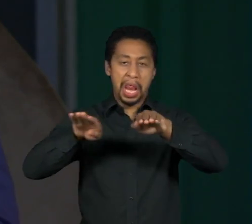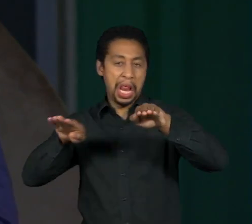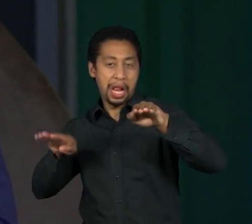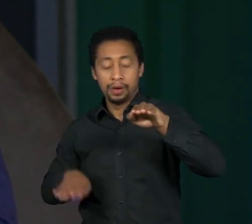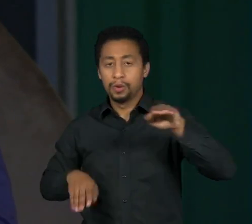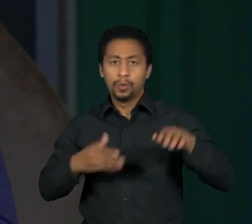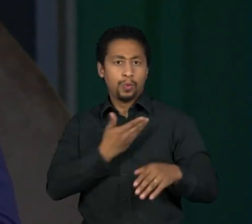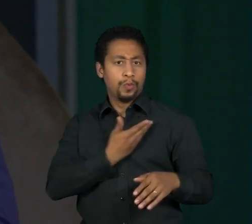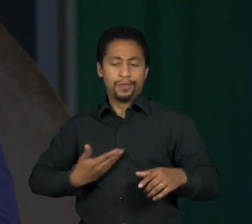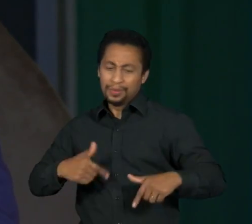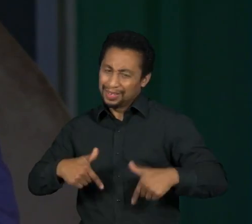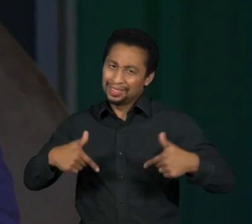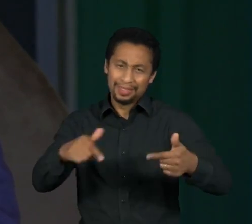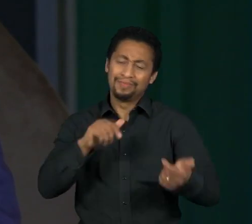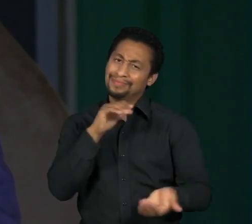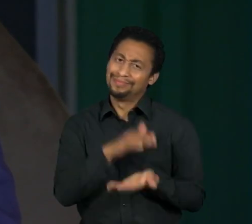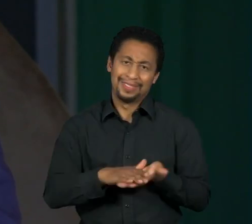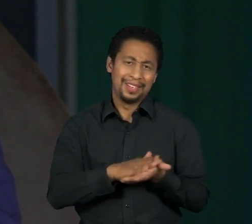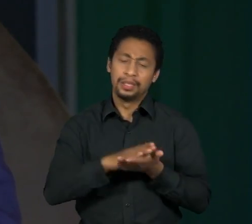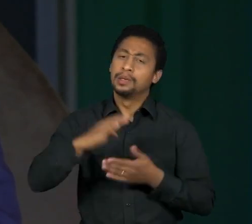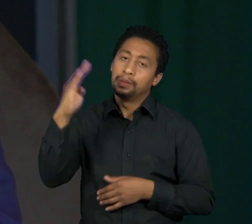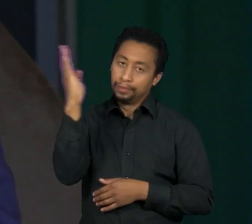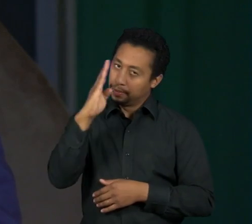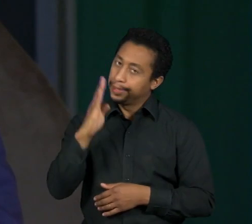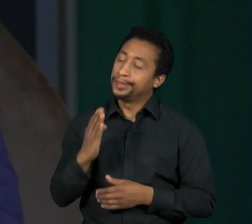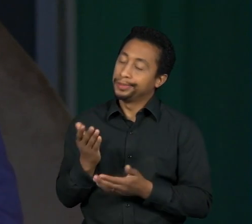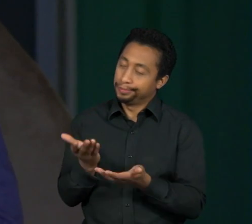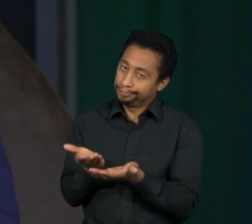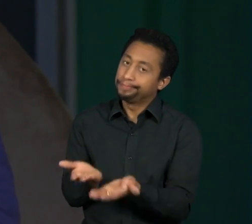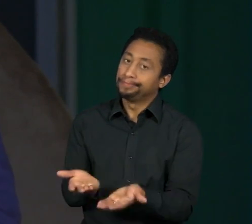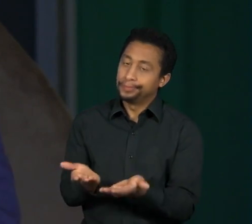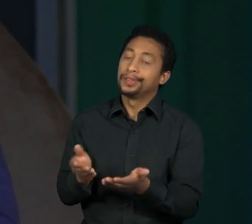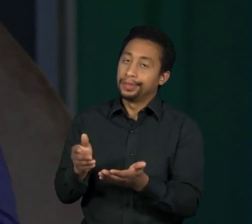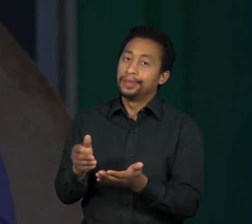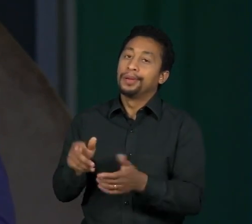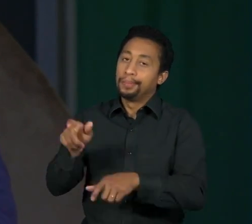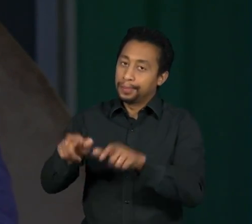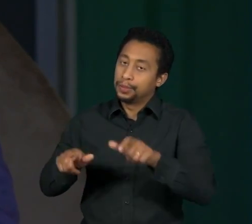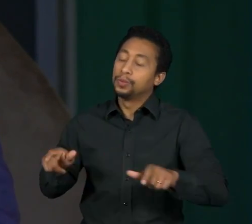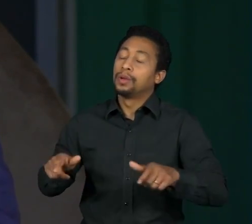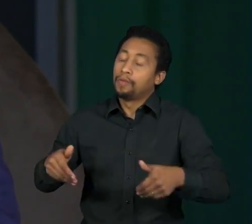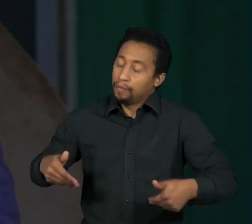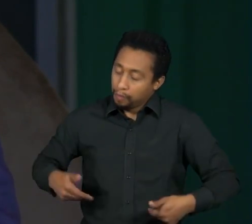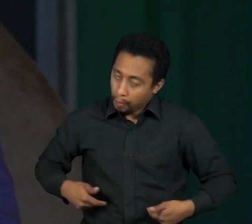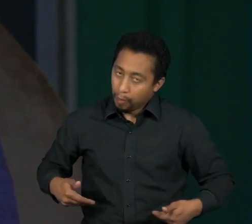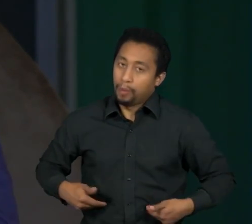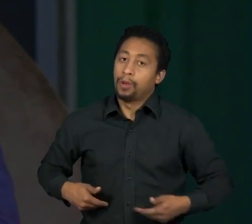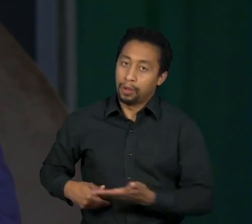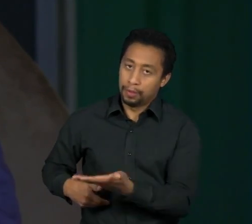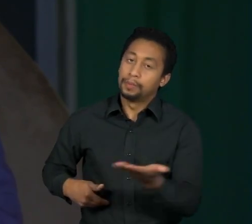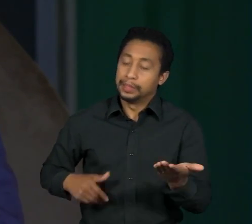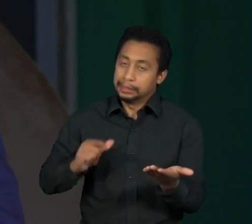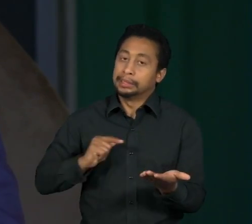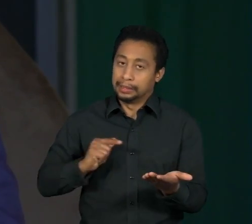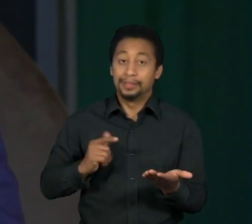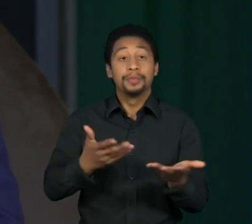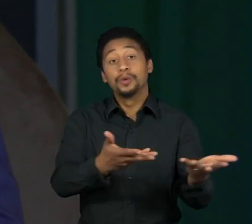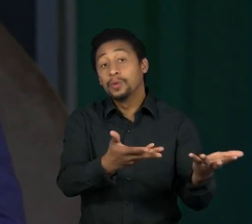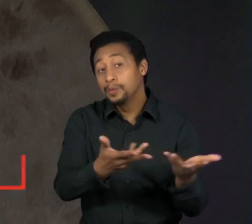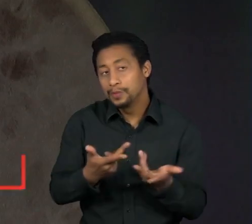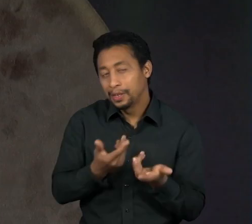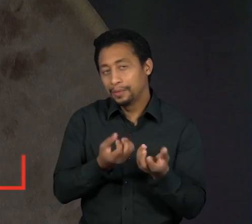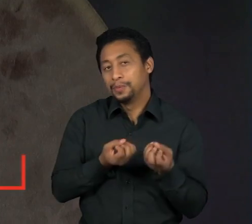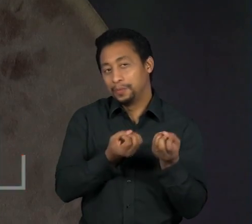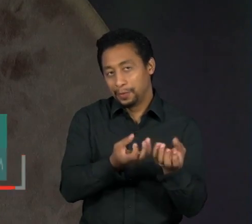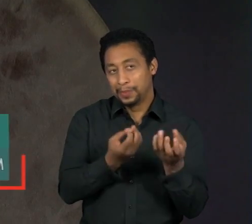que contribuem para o Brasil ter uma população que passa fome. Para entender melhor o tema, convidamos os especialistas